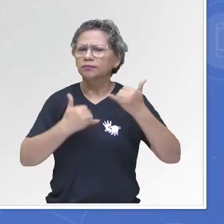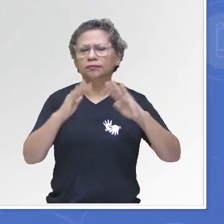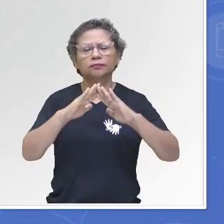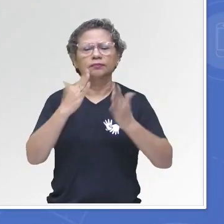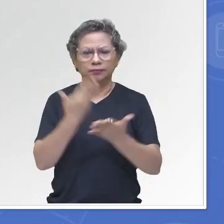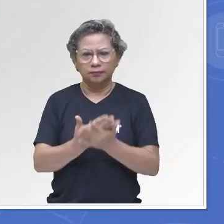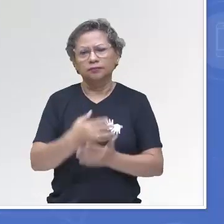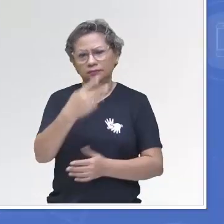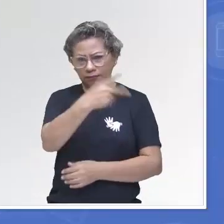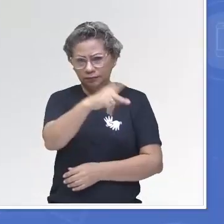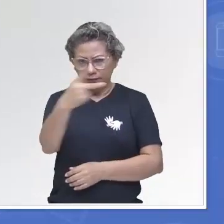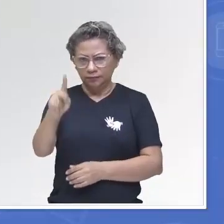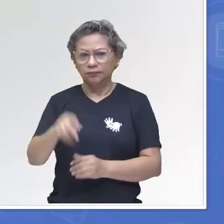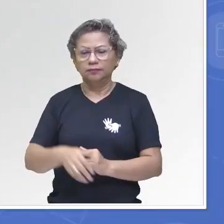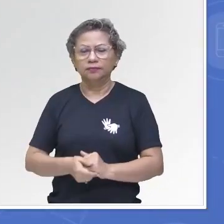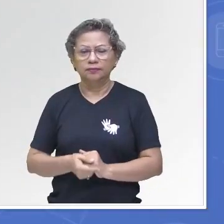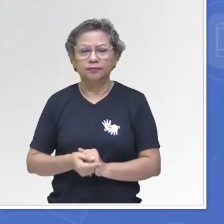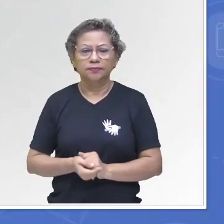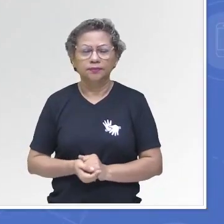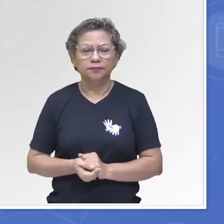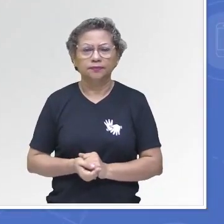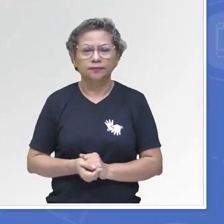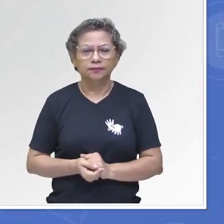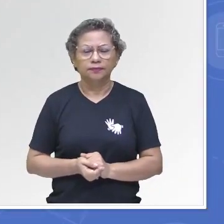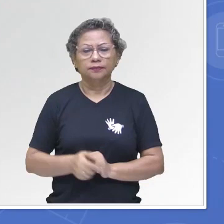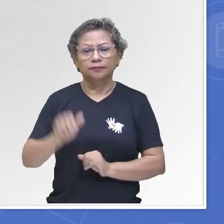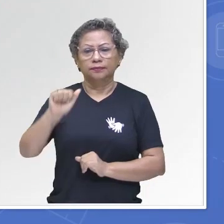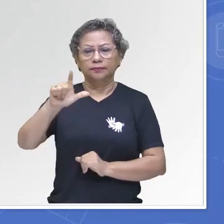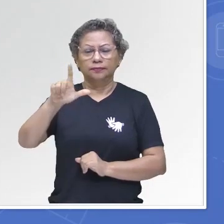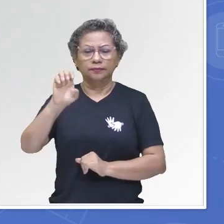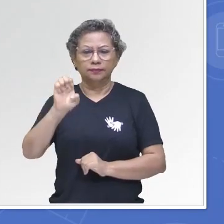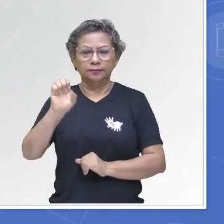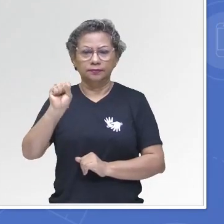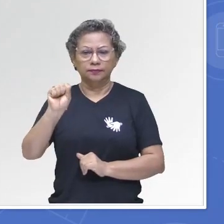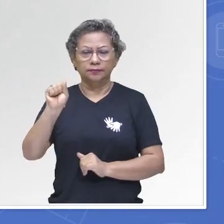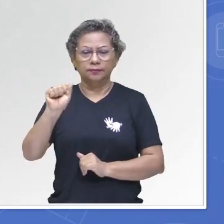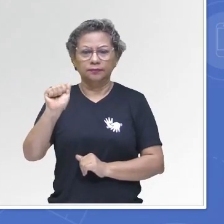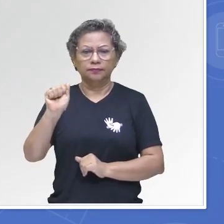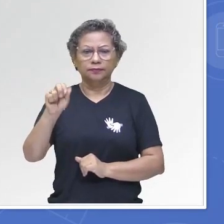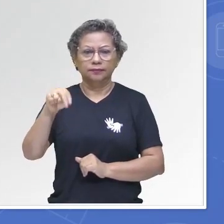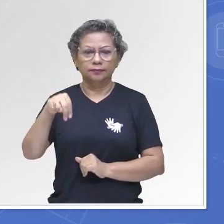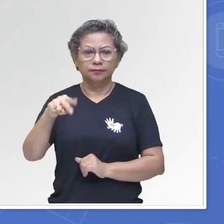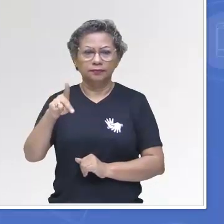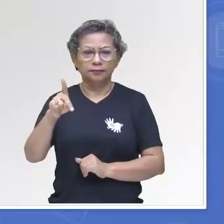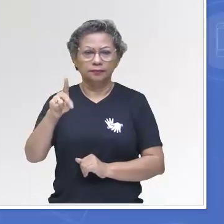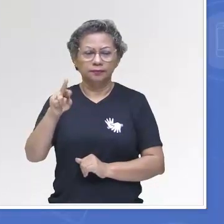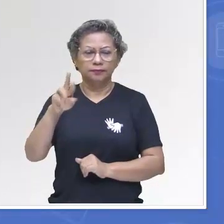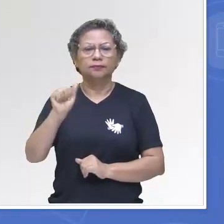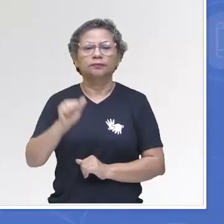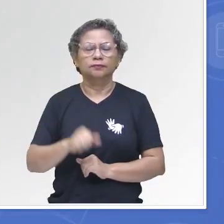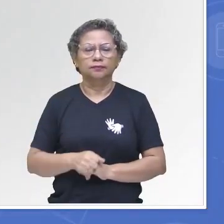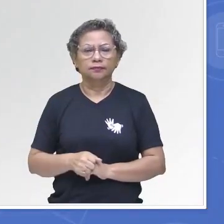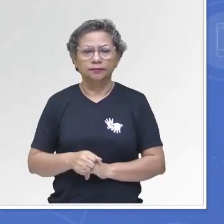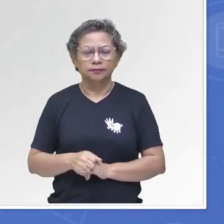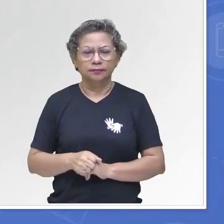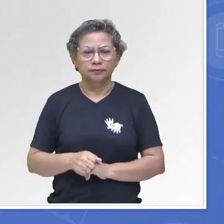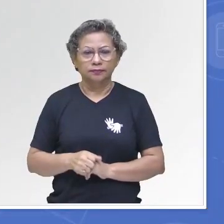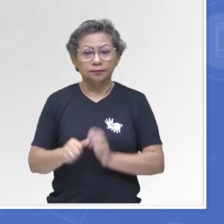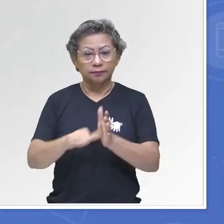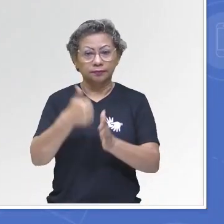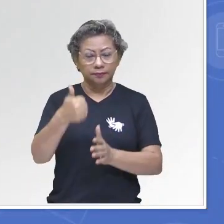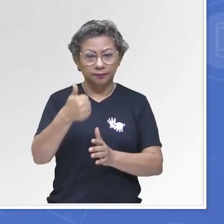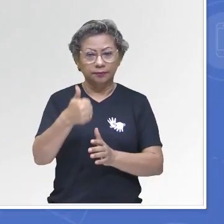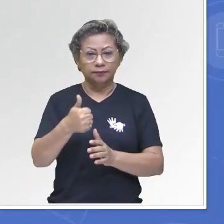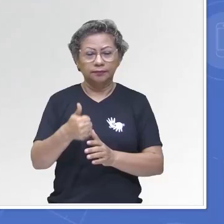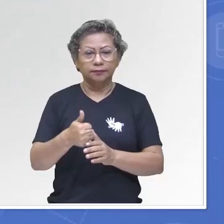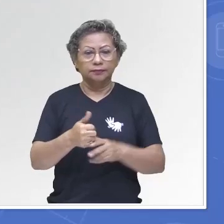tá? Quem mais? Alessandra, primeira letra A, 3.000, que é a